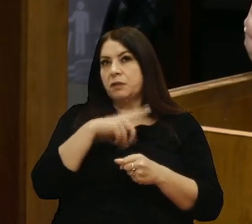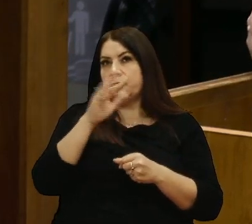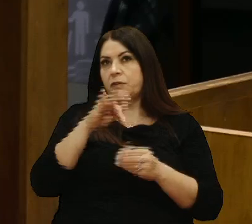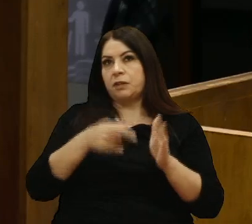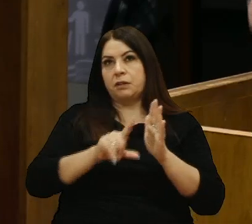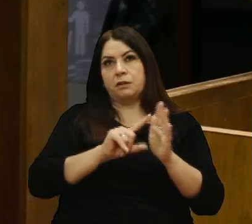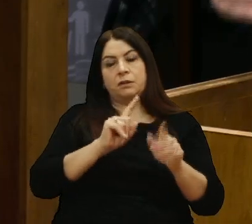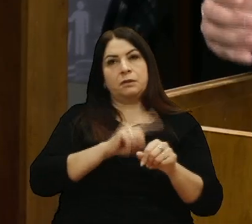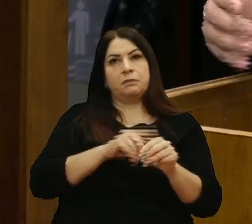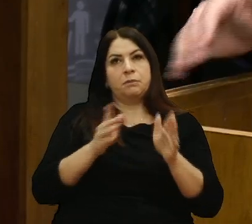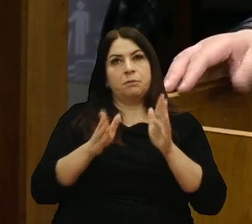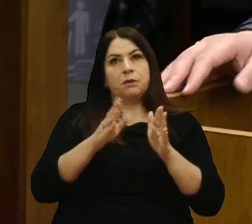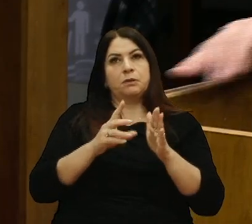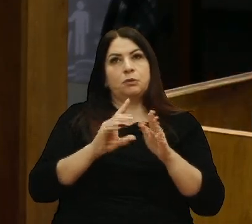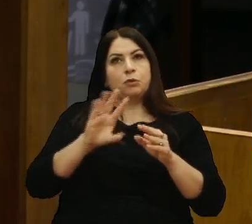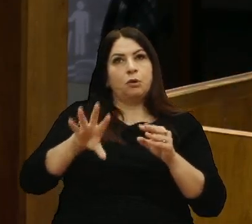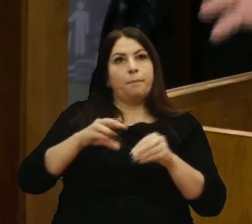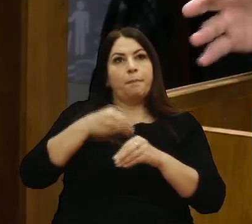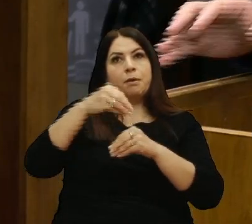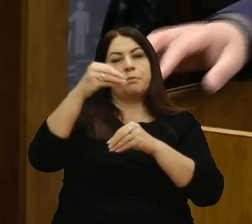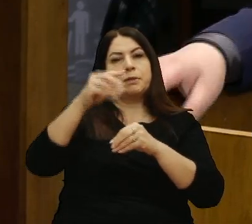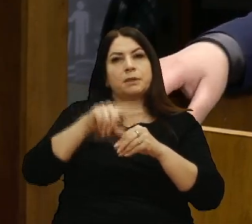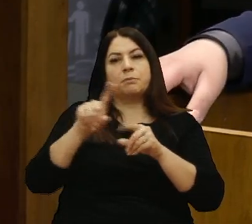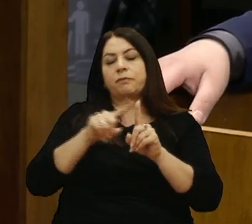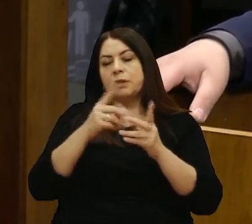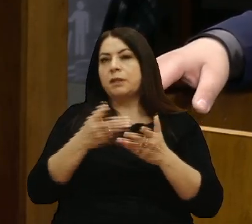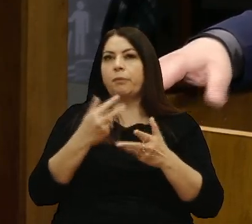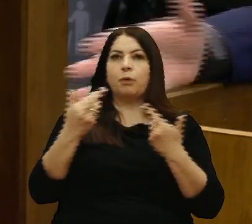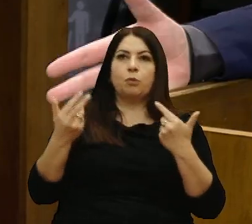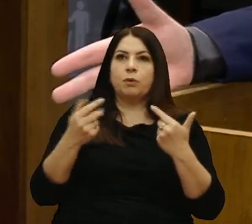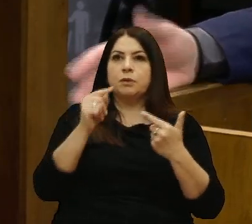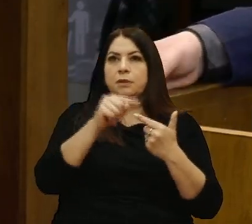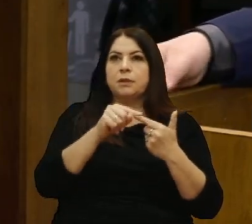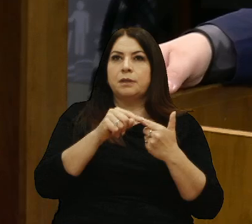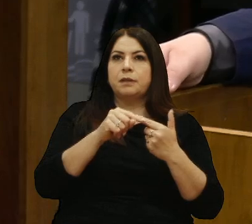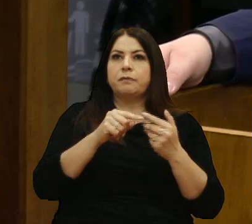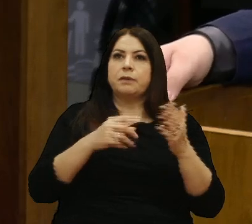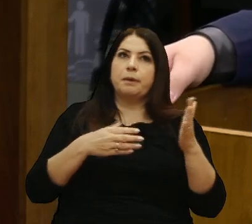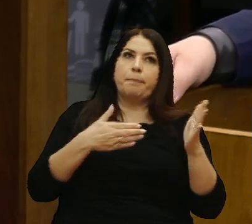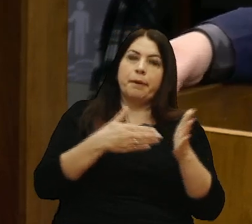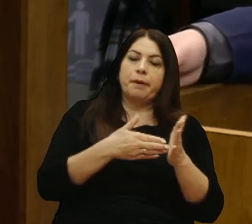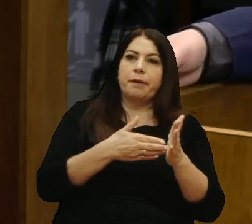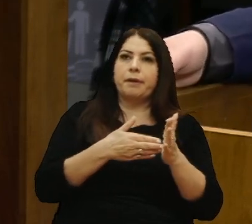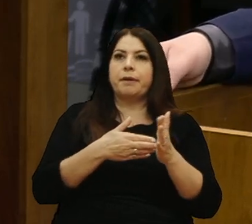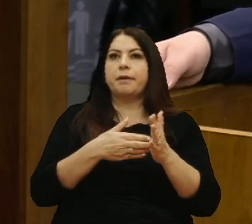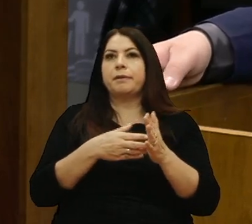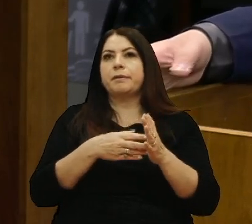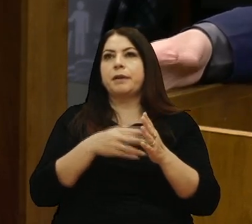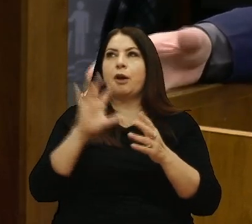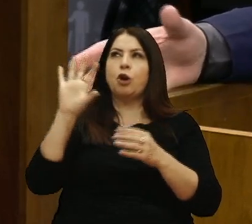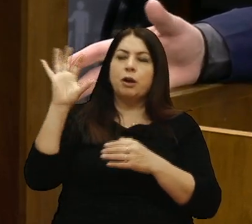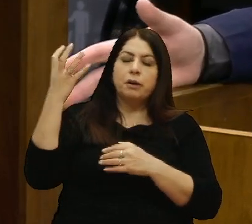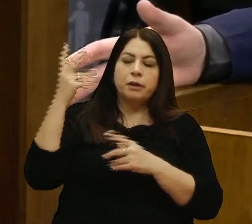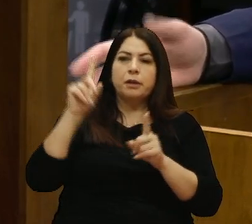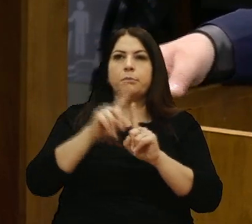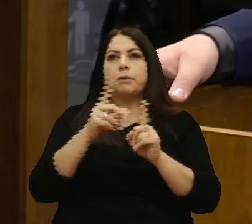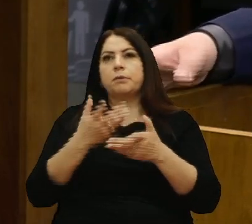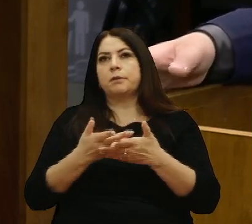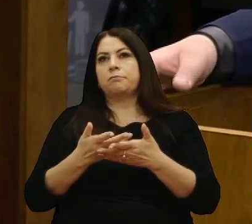deste prazo, a tendência é que isso aumente, porque sempre nós vamos ter alguma situação que vai ser um entrave, seja de ordem climática, seja de